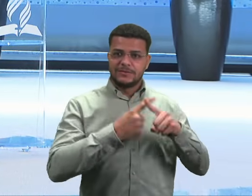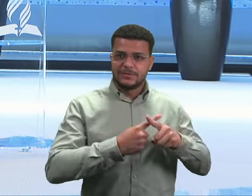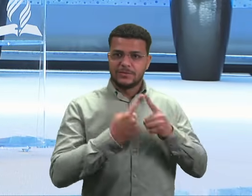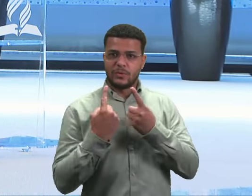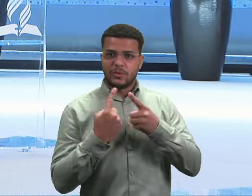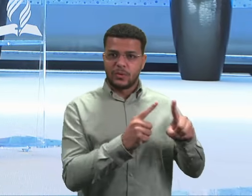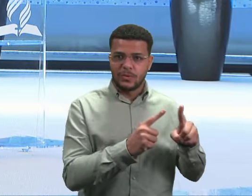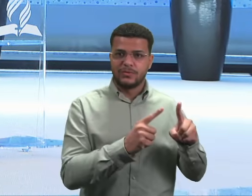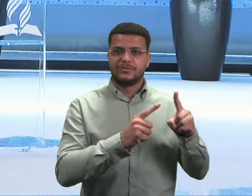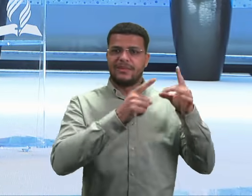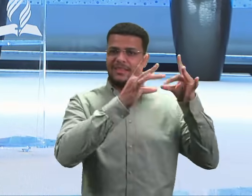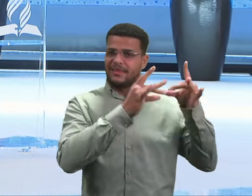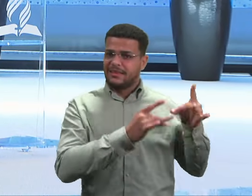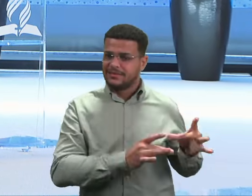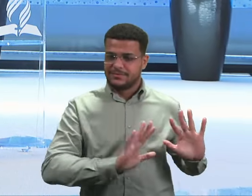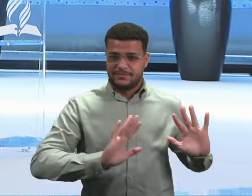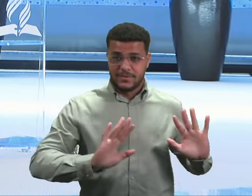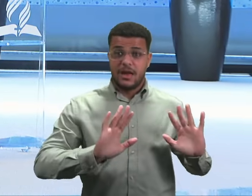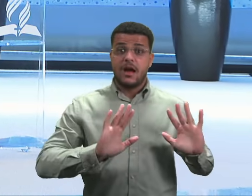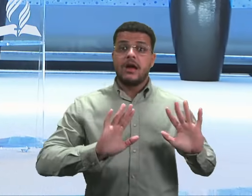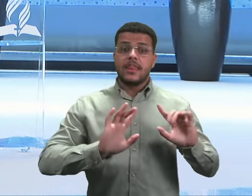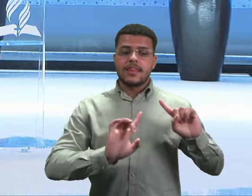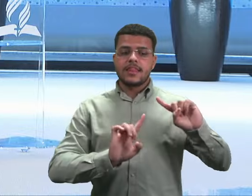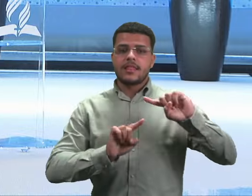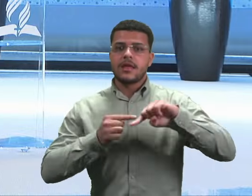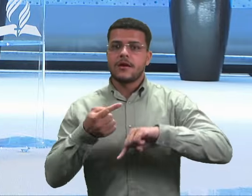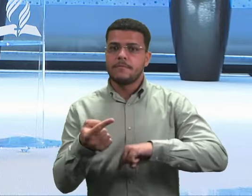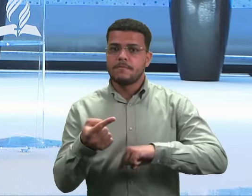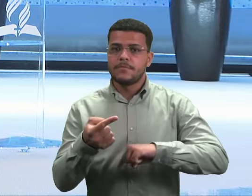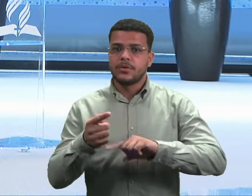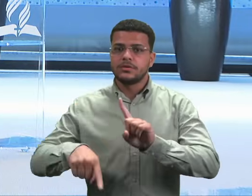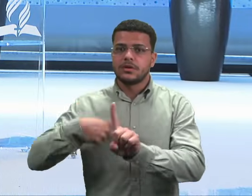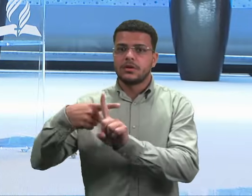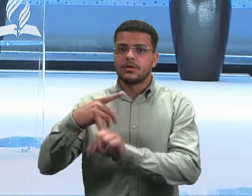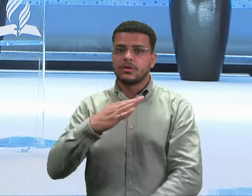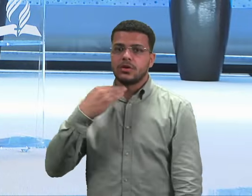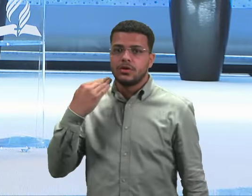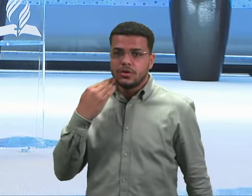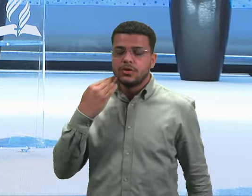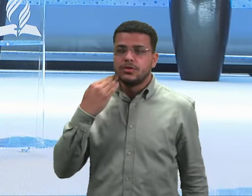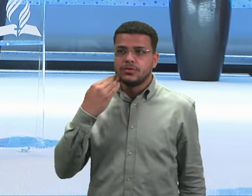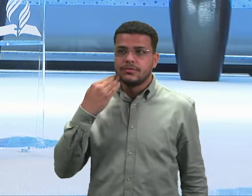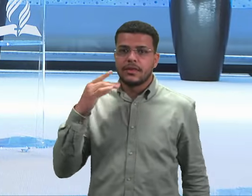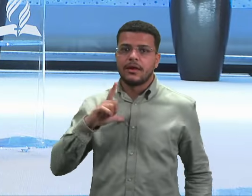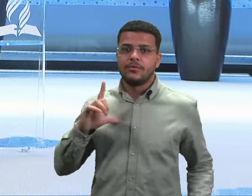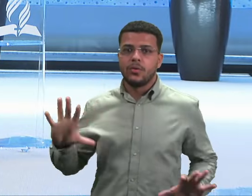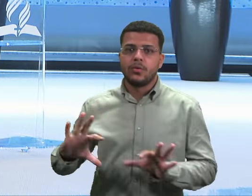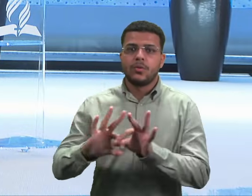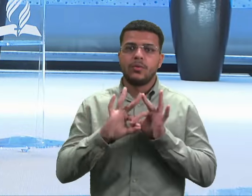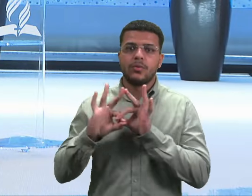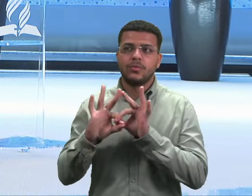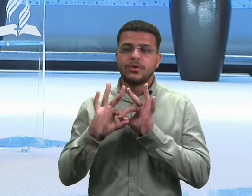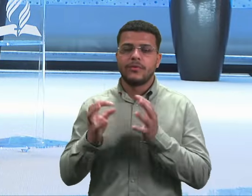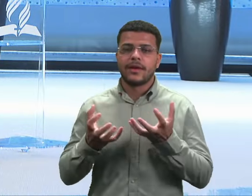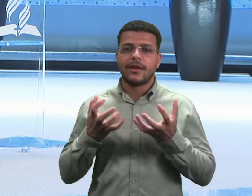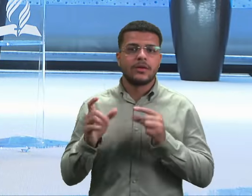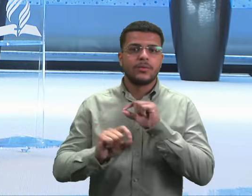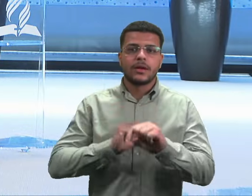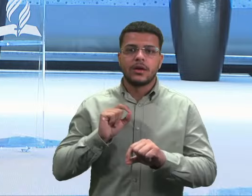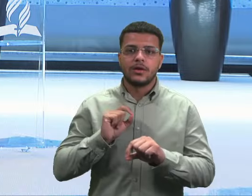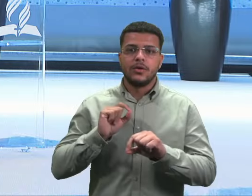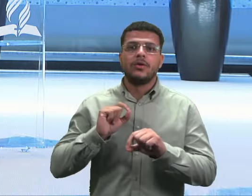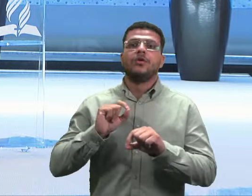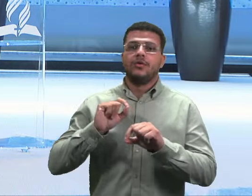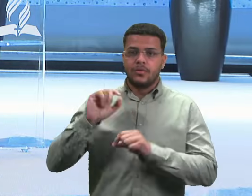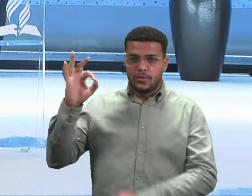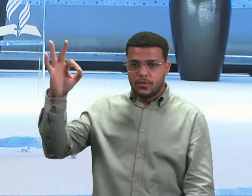outro. Após o evento da cruz, eles estão unidos buscando o batismo do Espírito Santo. Uau!